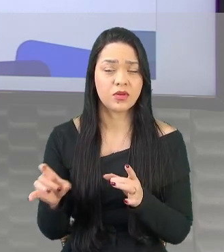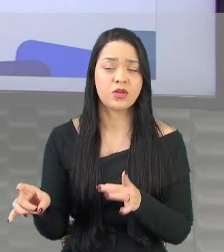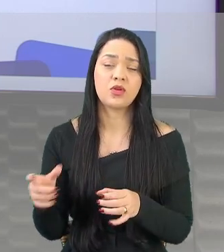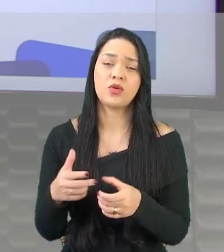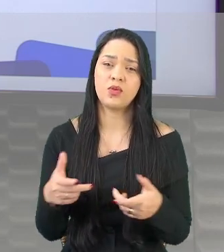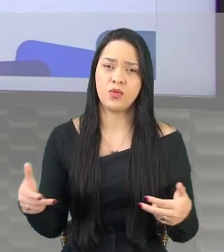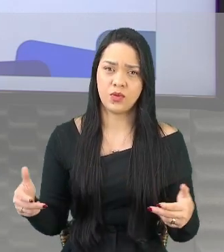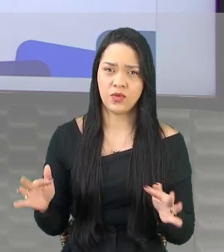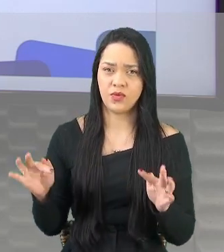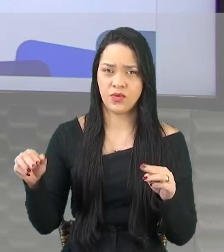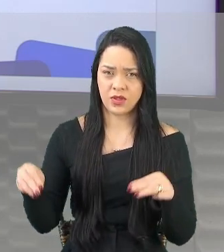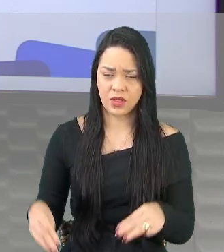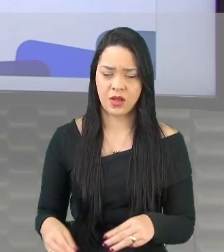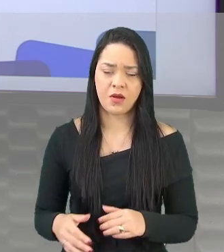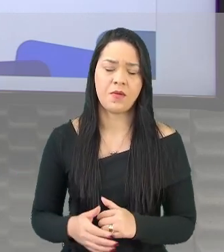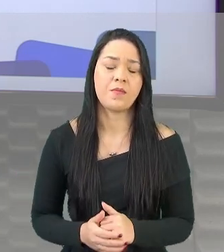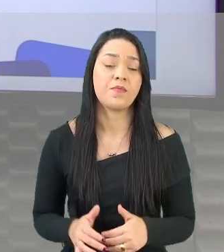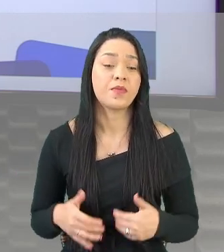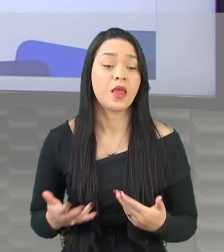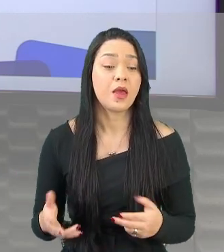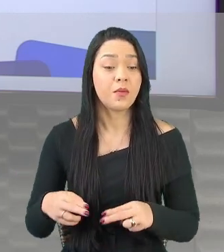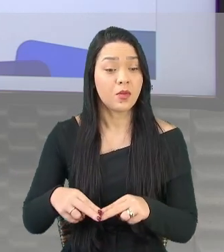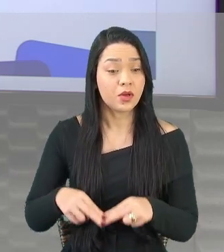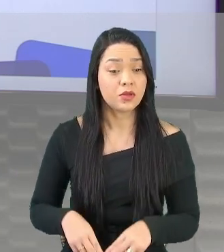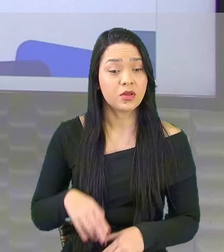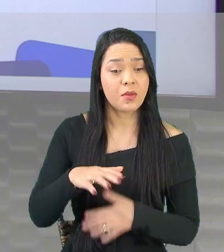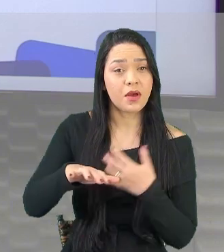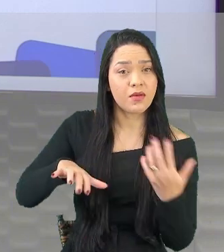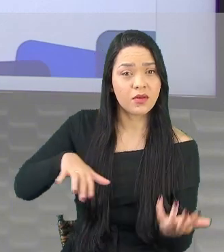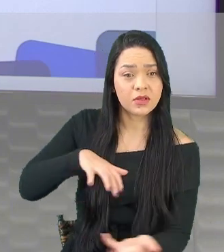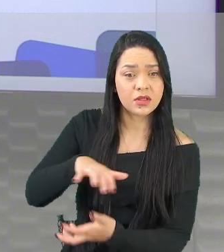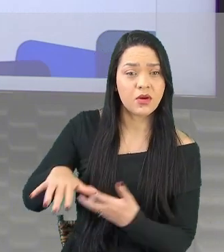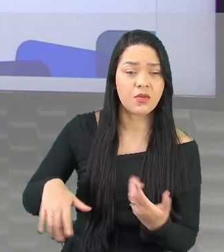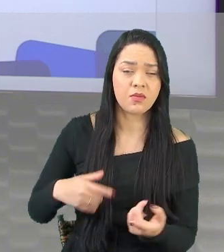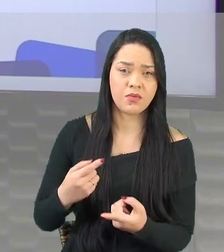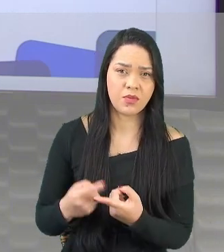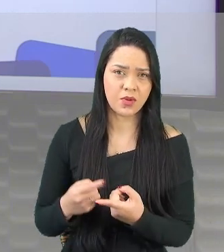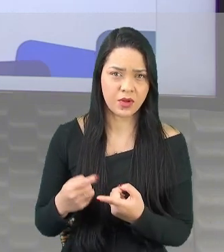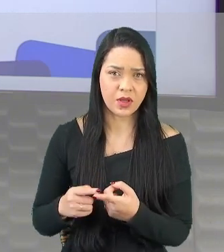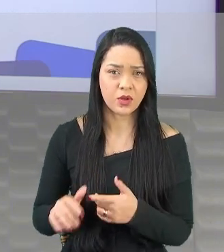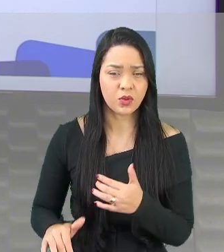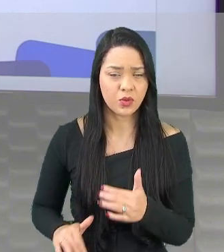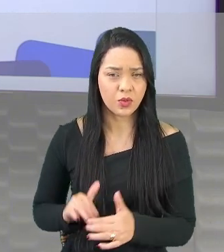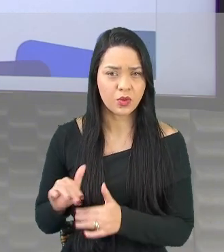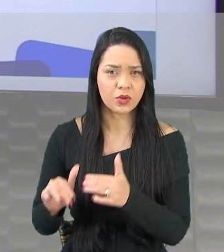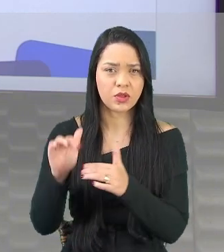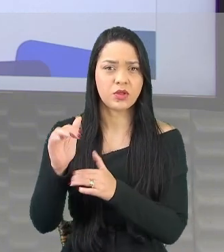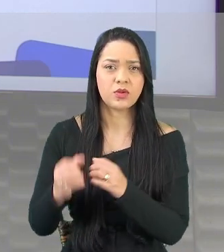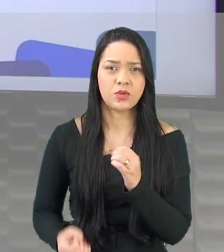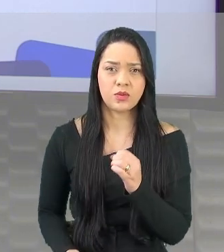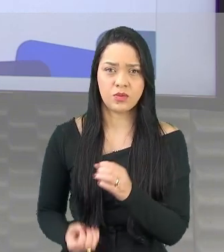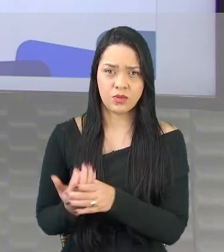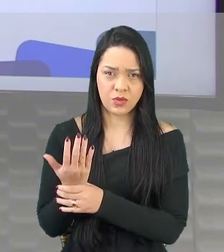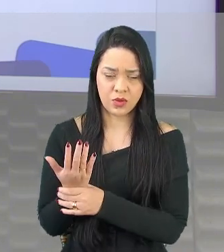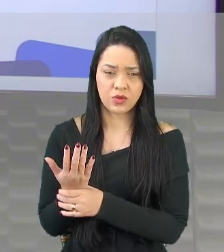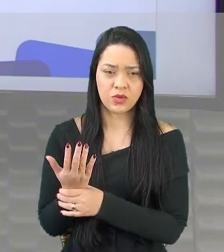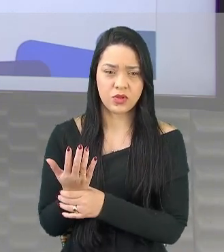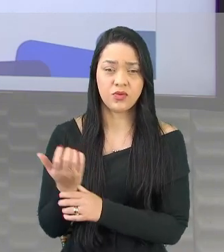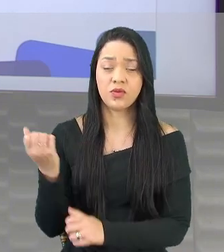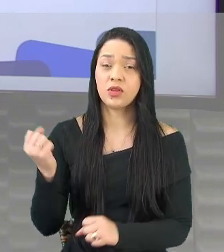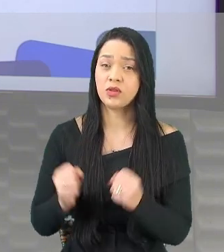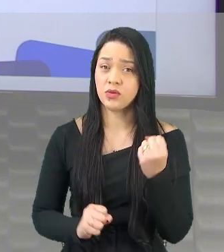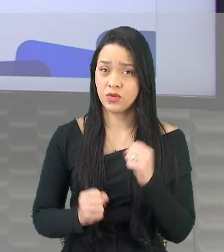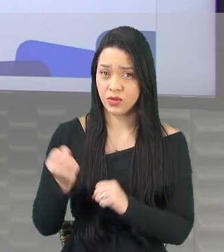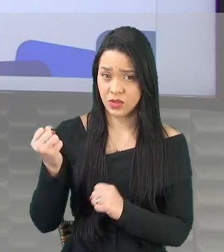o advento do processo produtivo, industrial, faz com que esse sujeito que era artesão em outro momento,